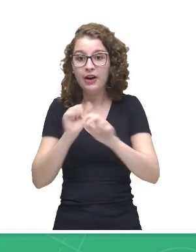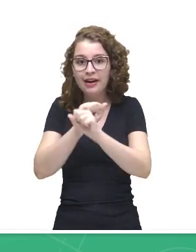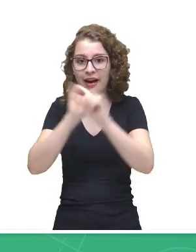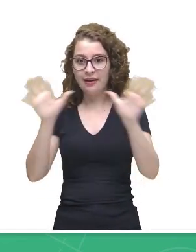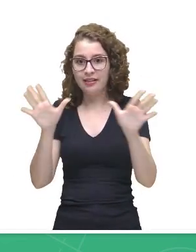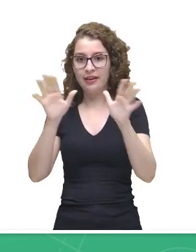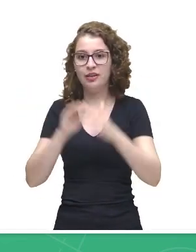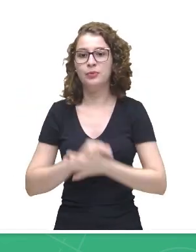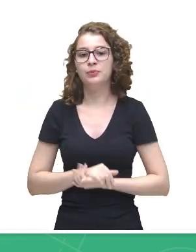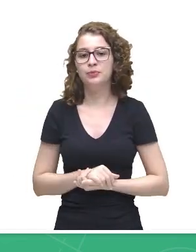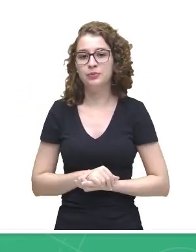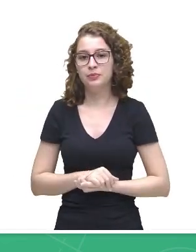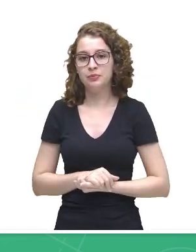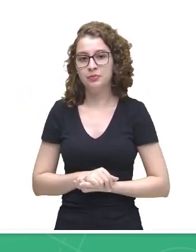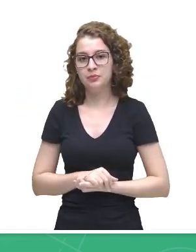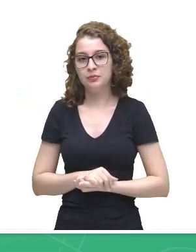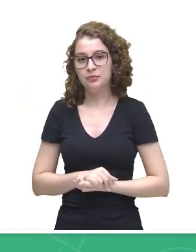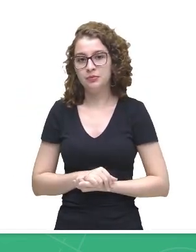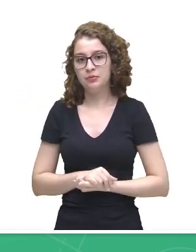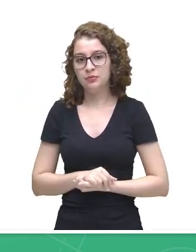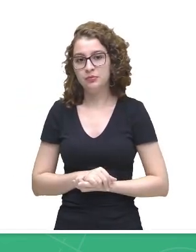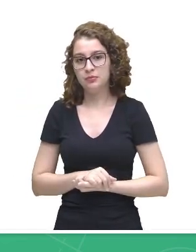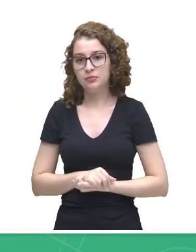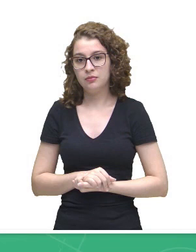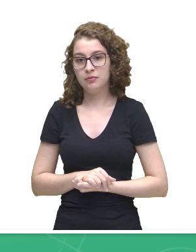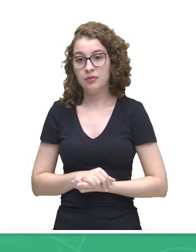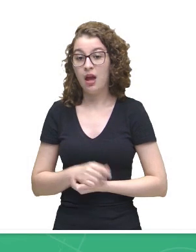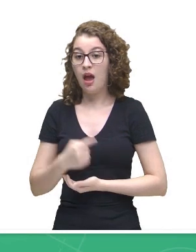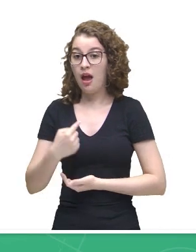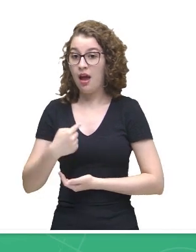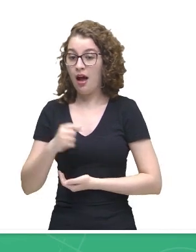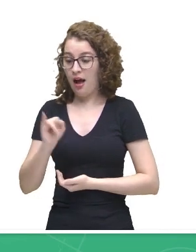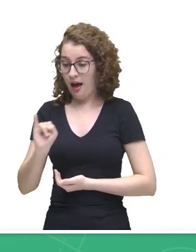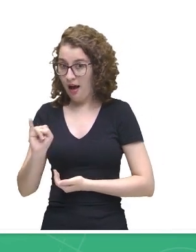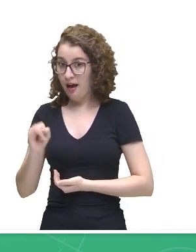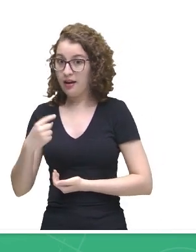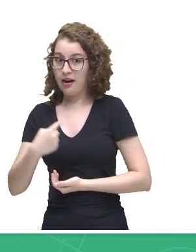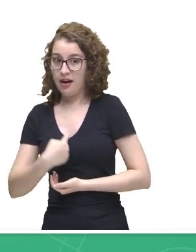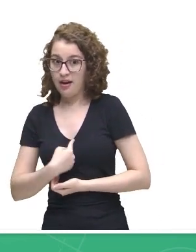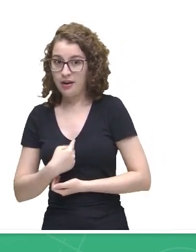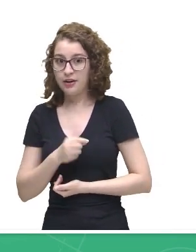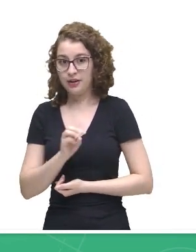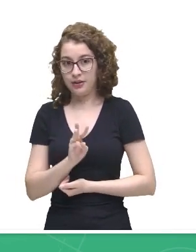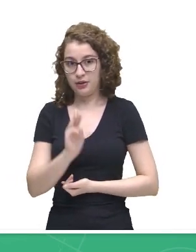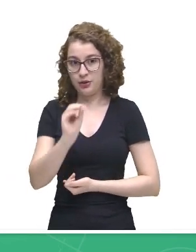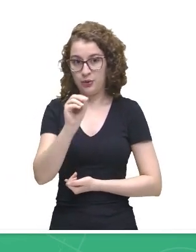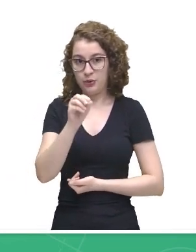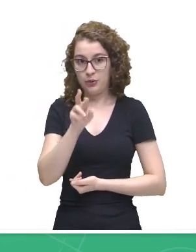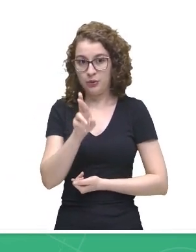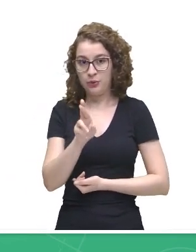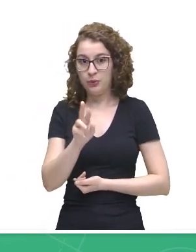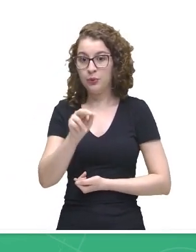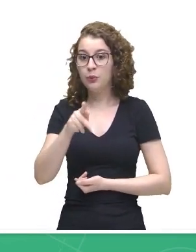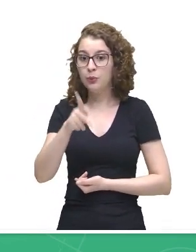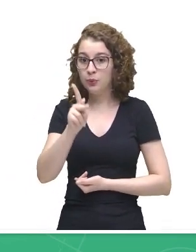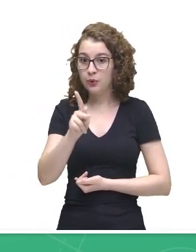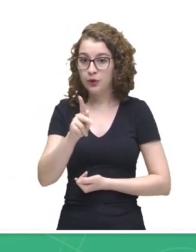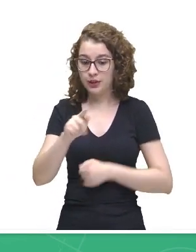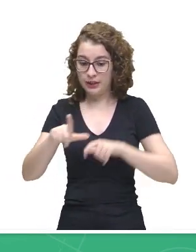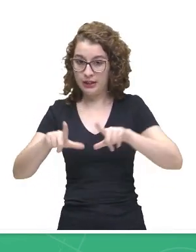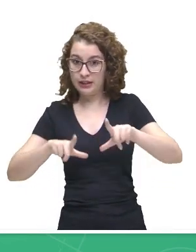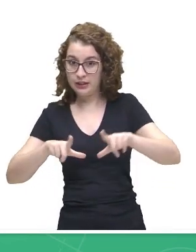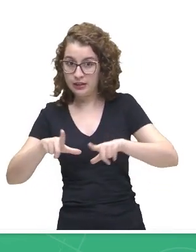Vejam. I work and study. I work and study quer dizer eu trabalho